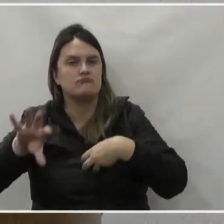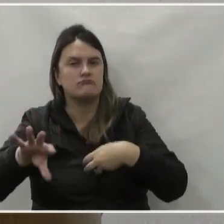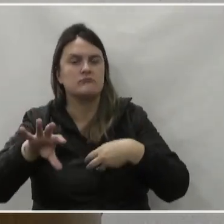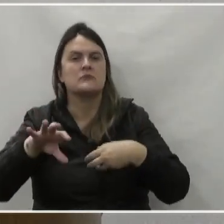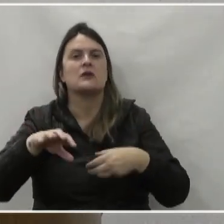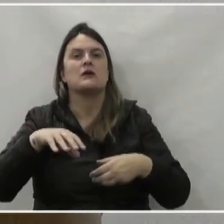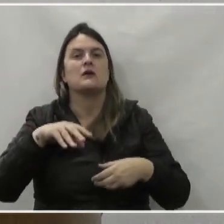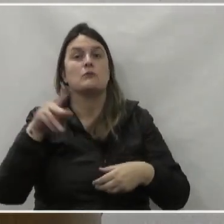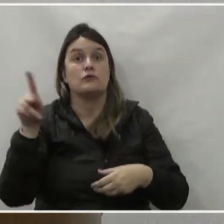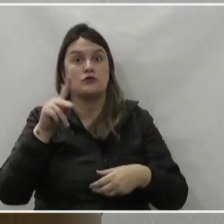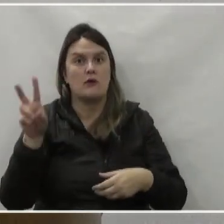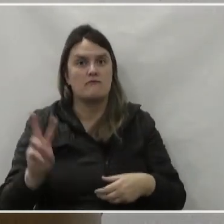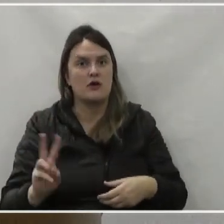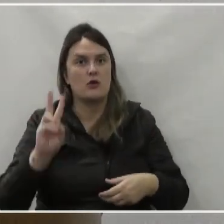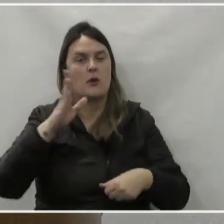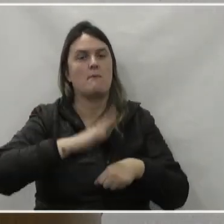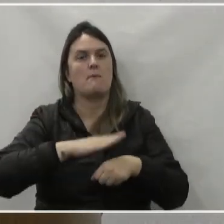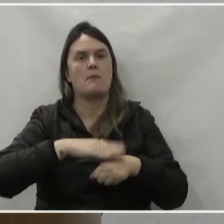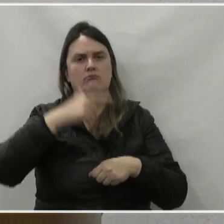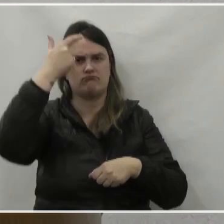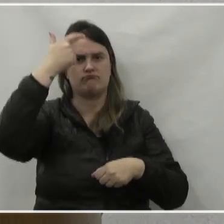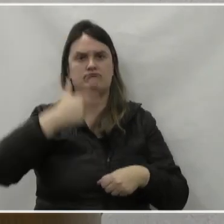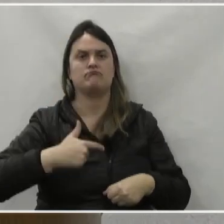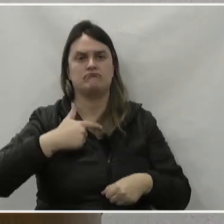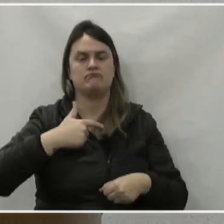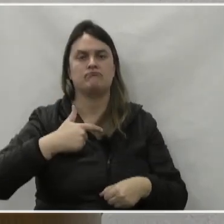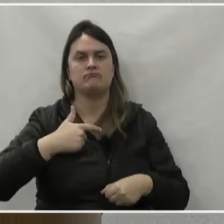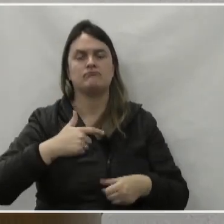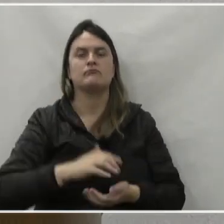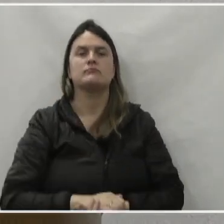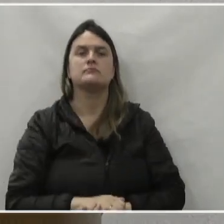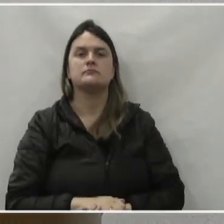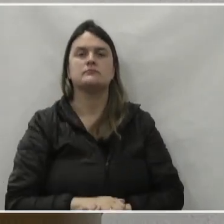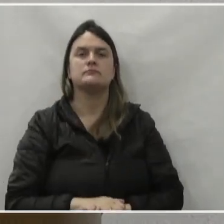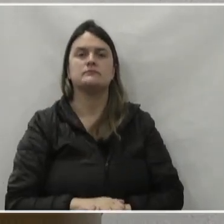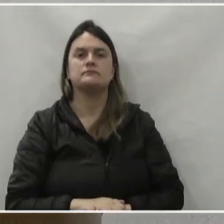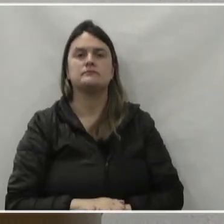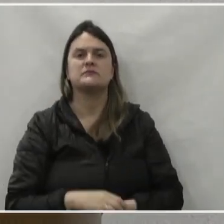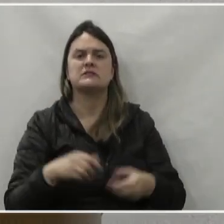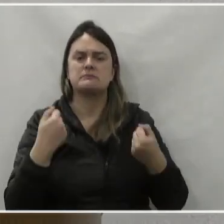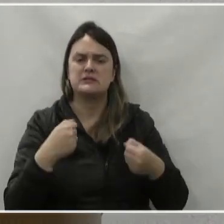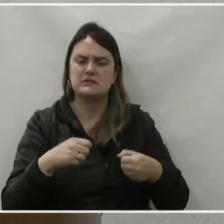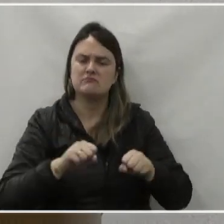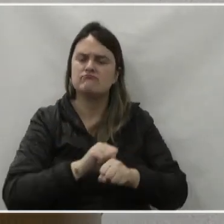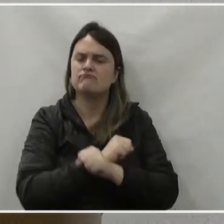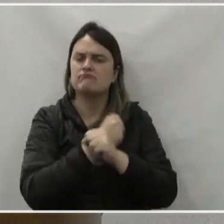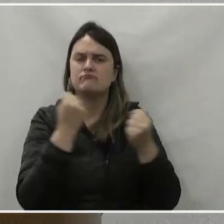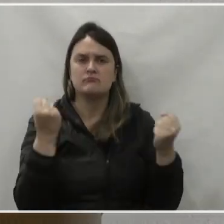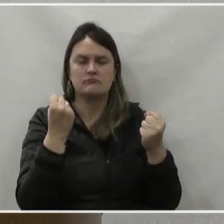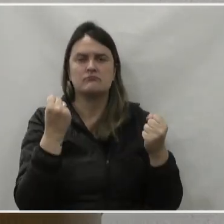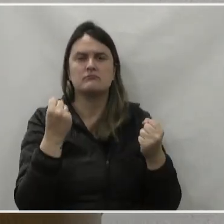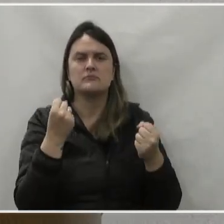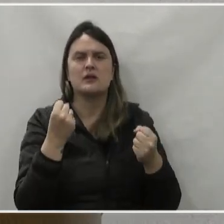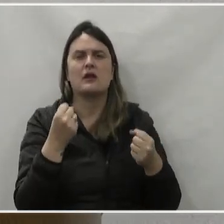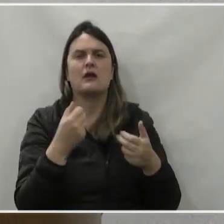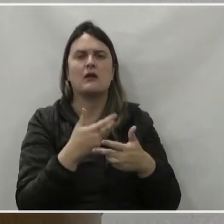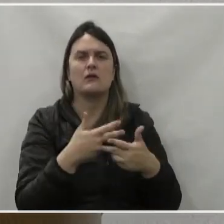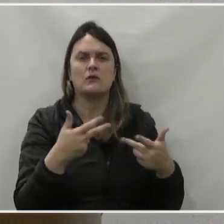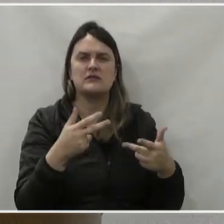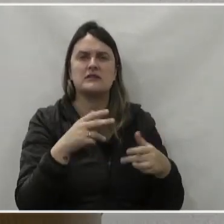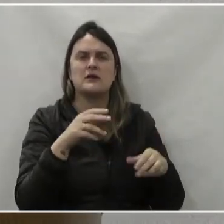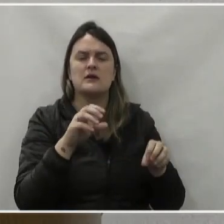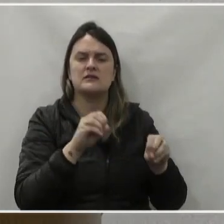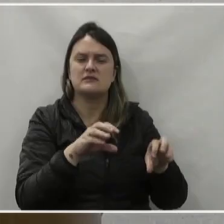do docente. Reconstrução da autoridade do docente. É preciso romper com o cinismo